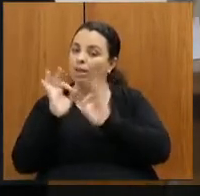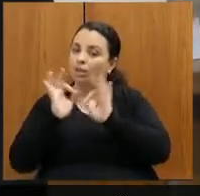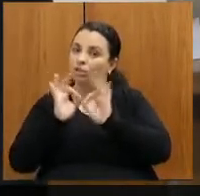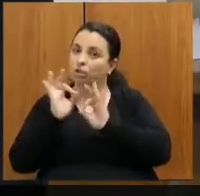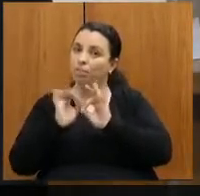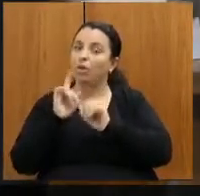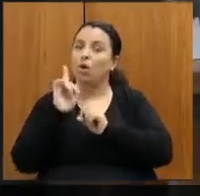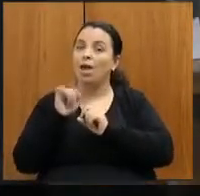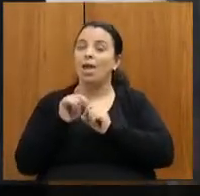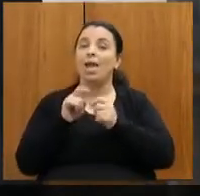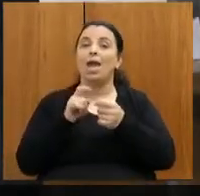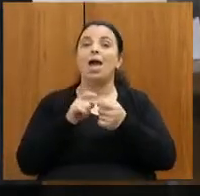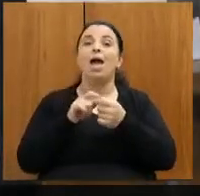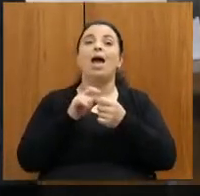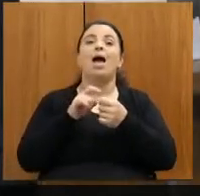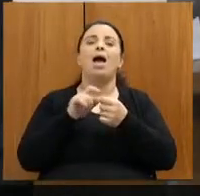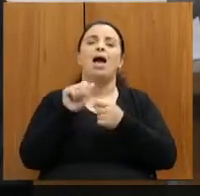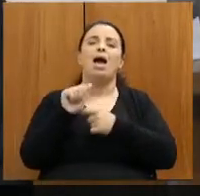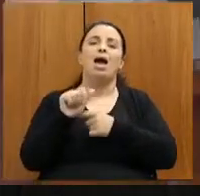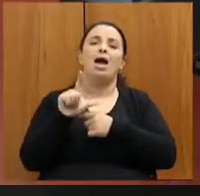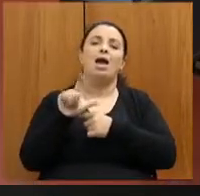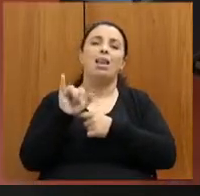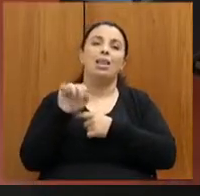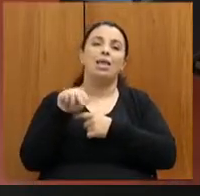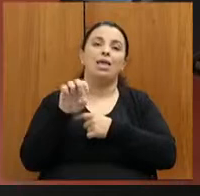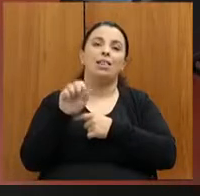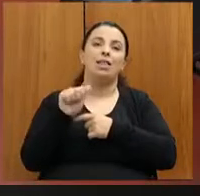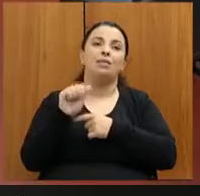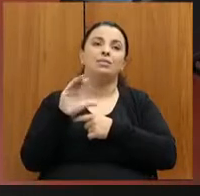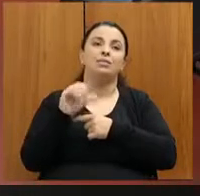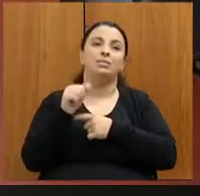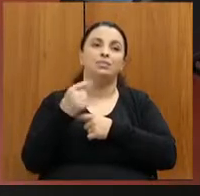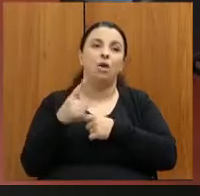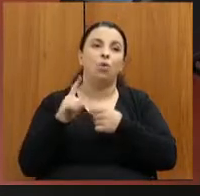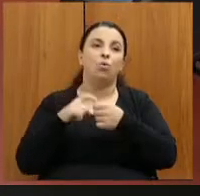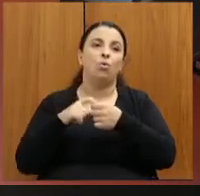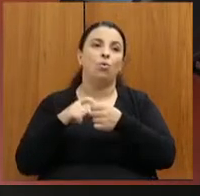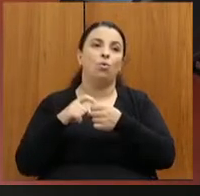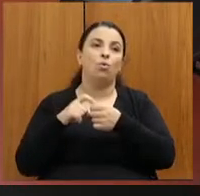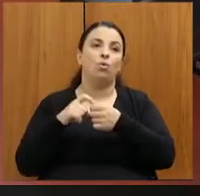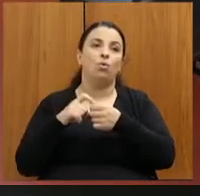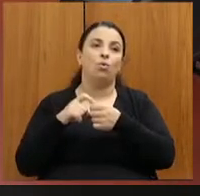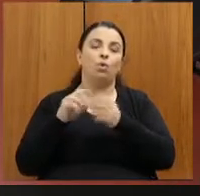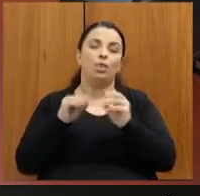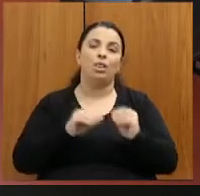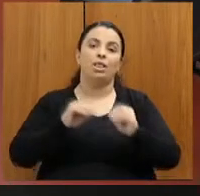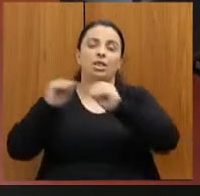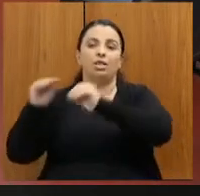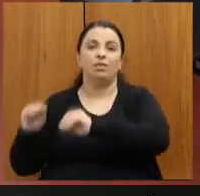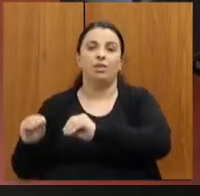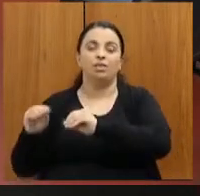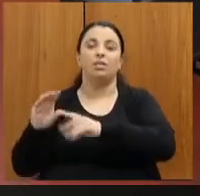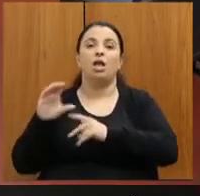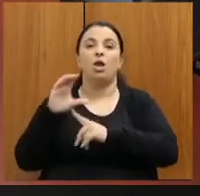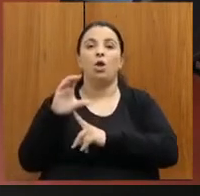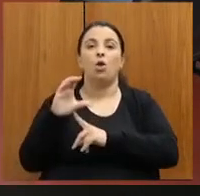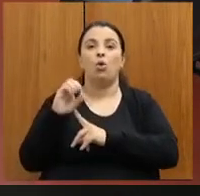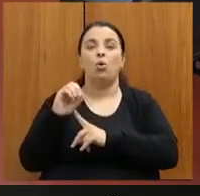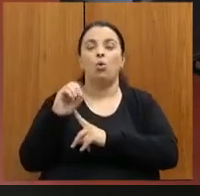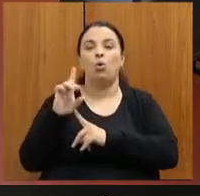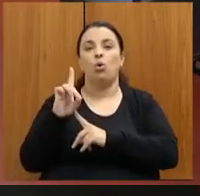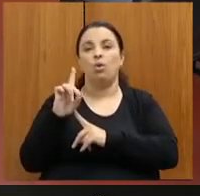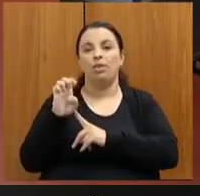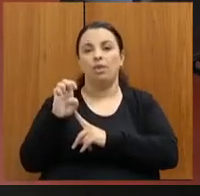alienação da codemig a Ah tá é só secretário só que eu posso entender nós temos aqui um exemplo de